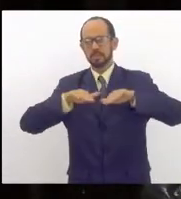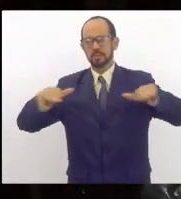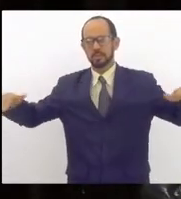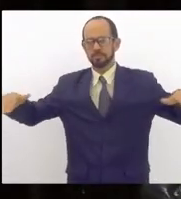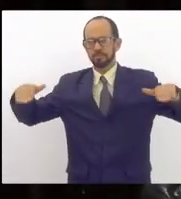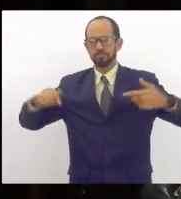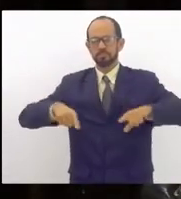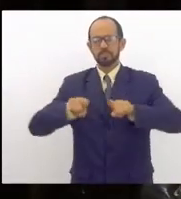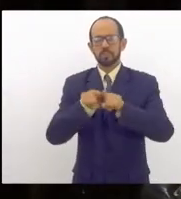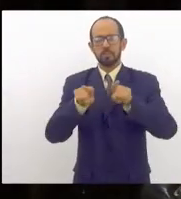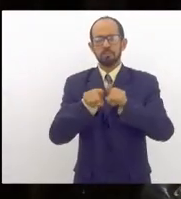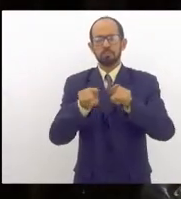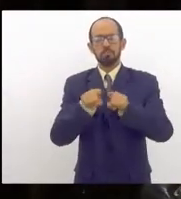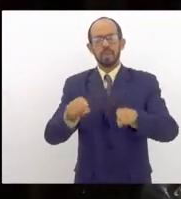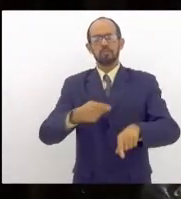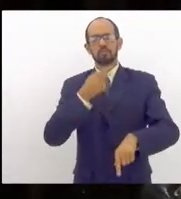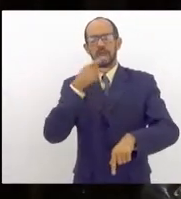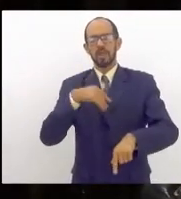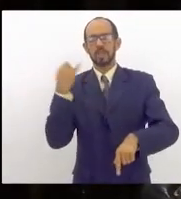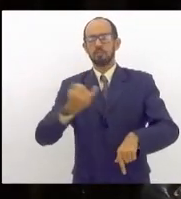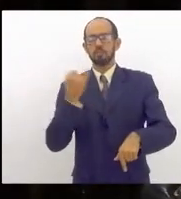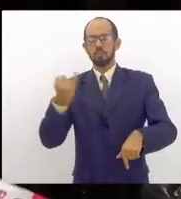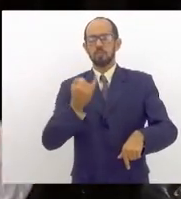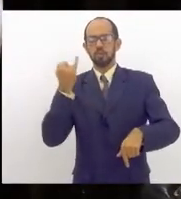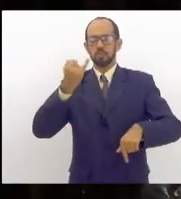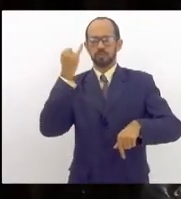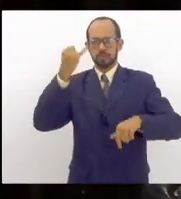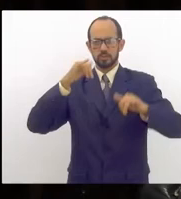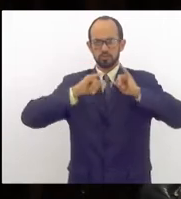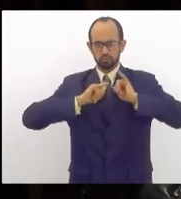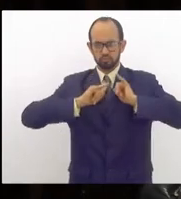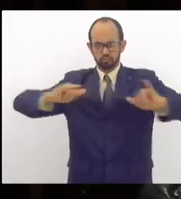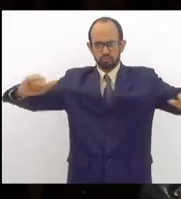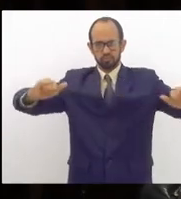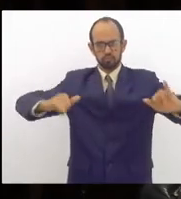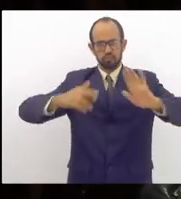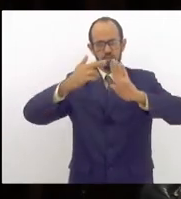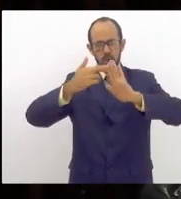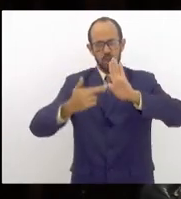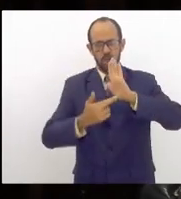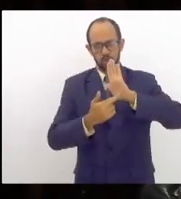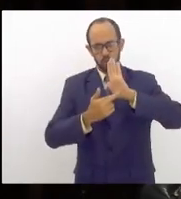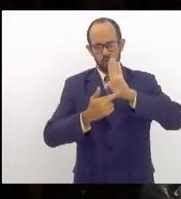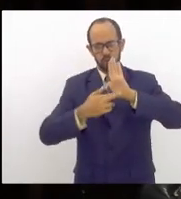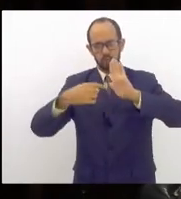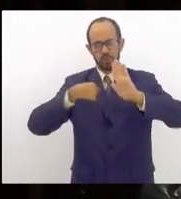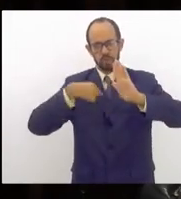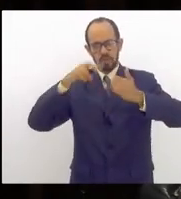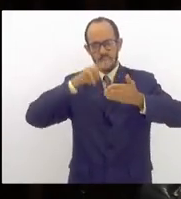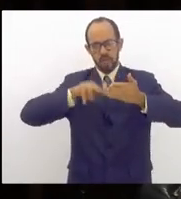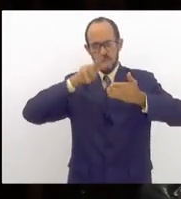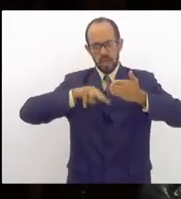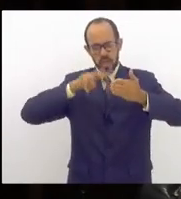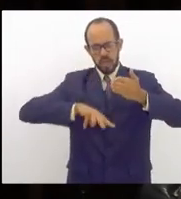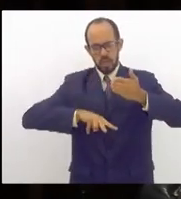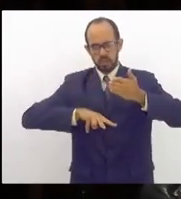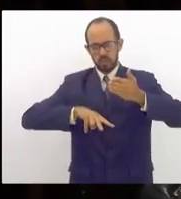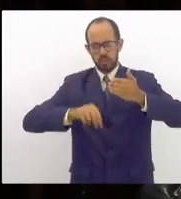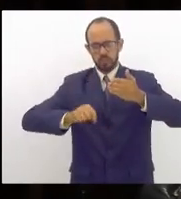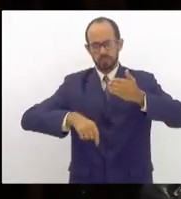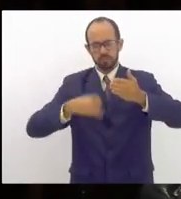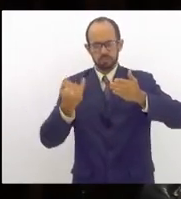sauda importância né Desse lançamento do relatório que eu tava aqui dando uma lida da importância